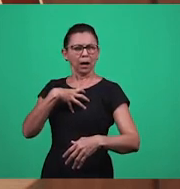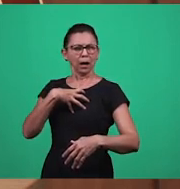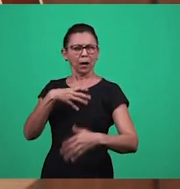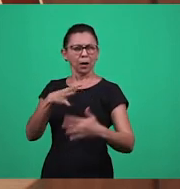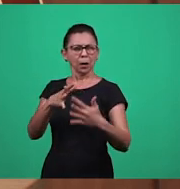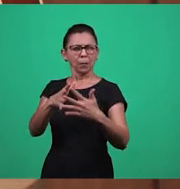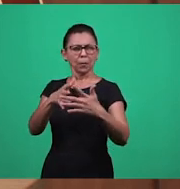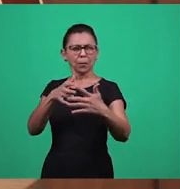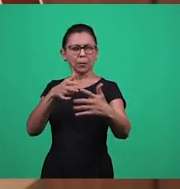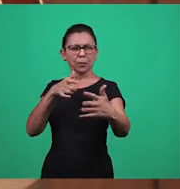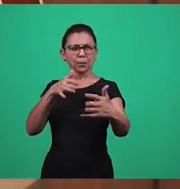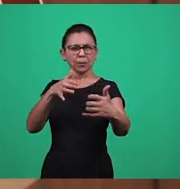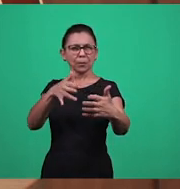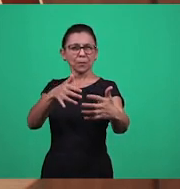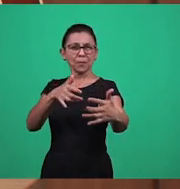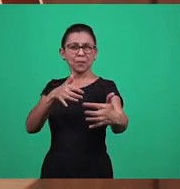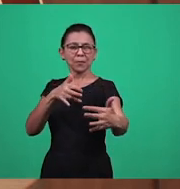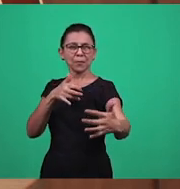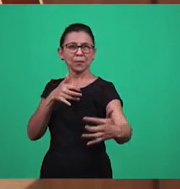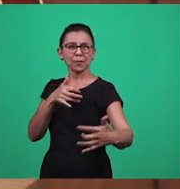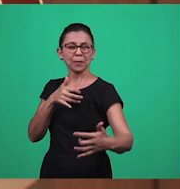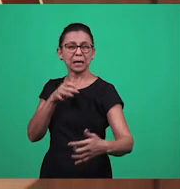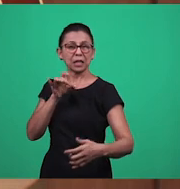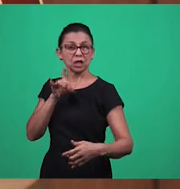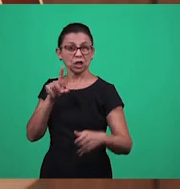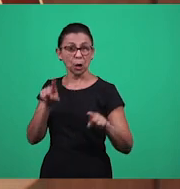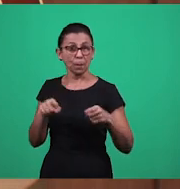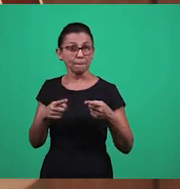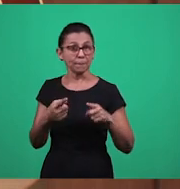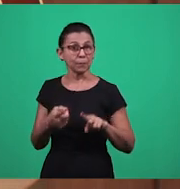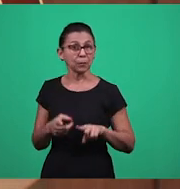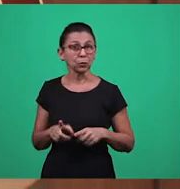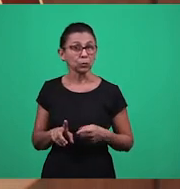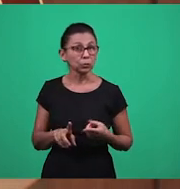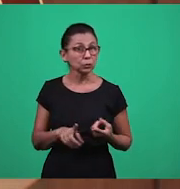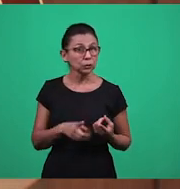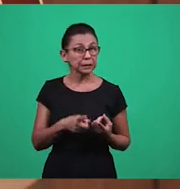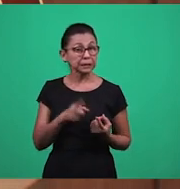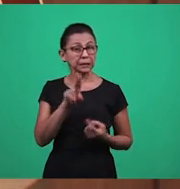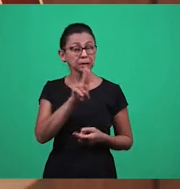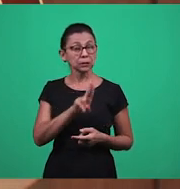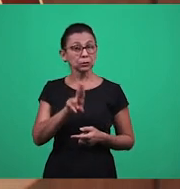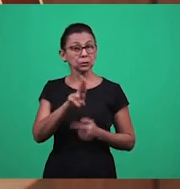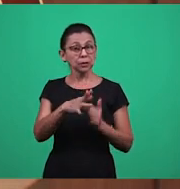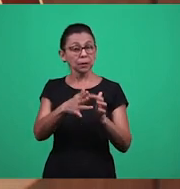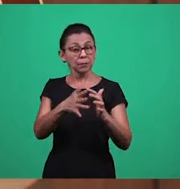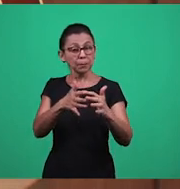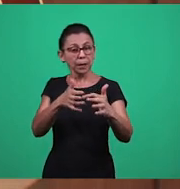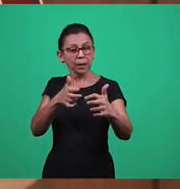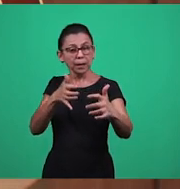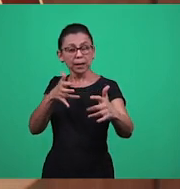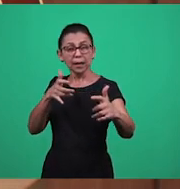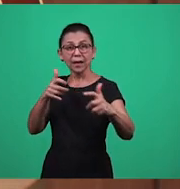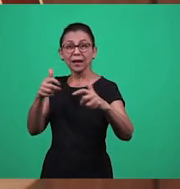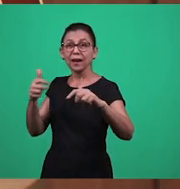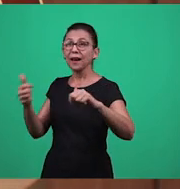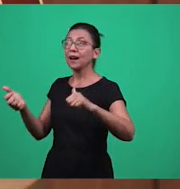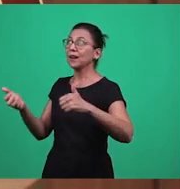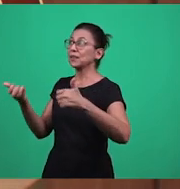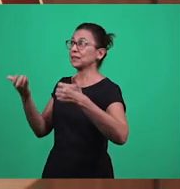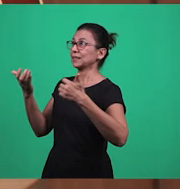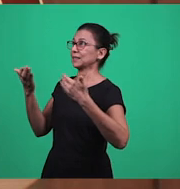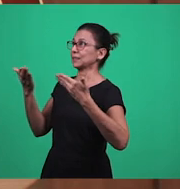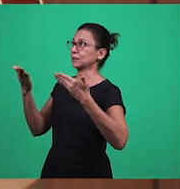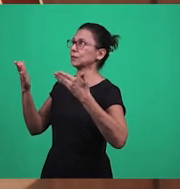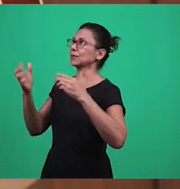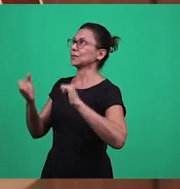tinha só como música. Davi, ele louvava o Senhor. Sabe o que